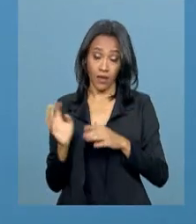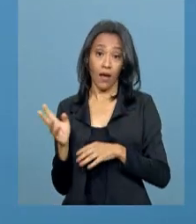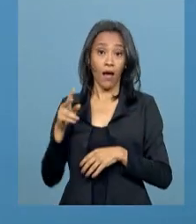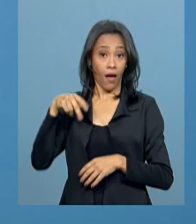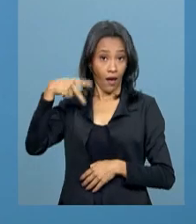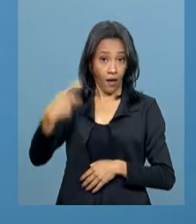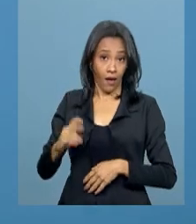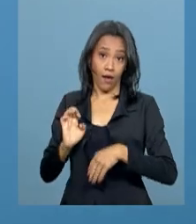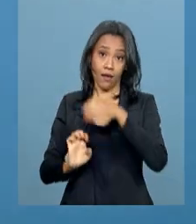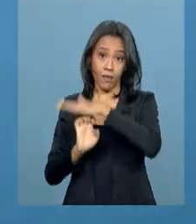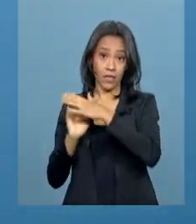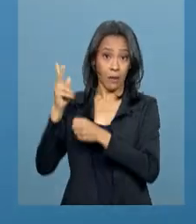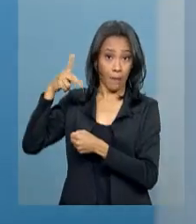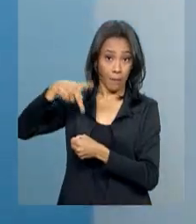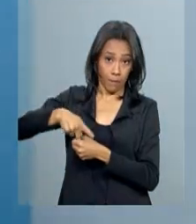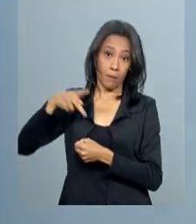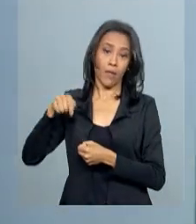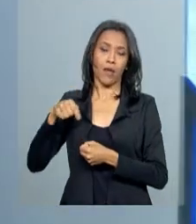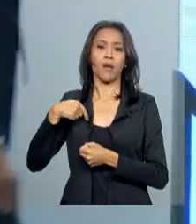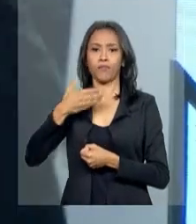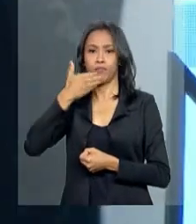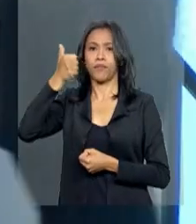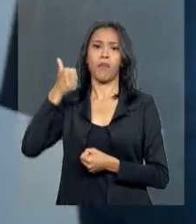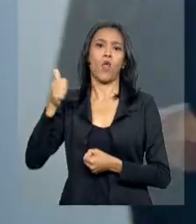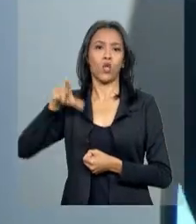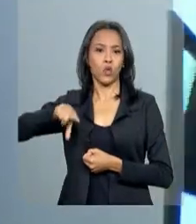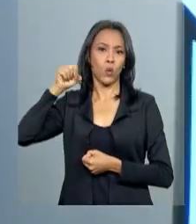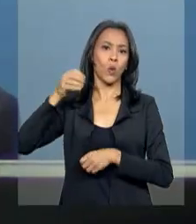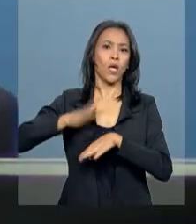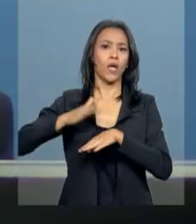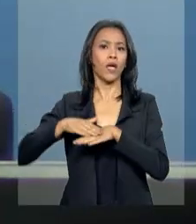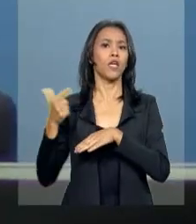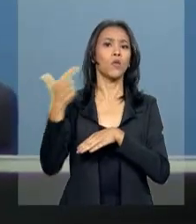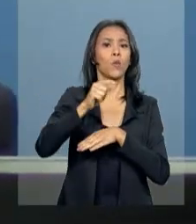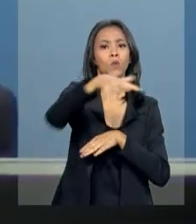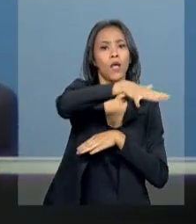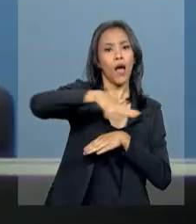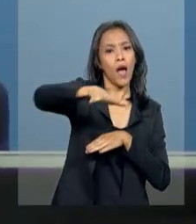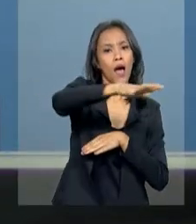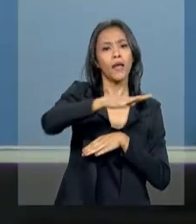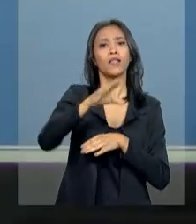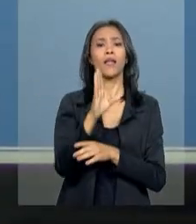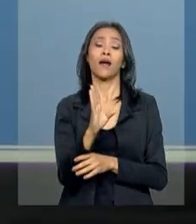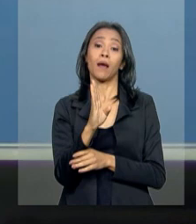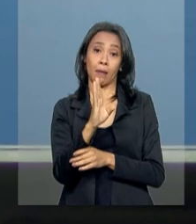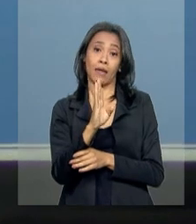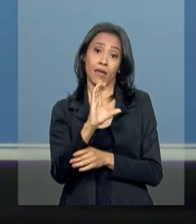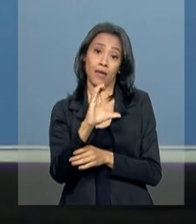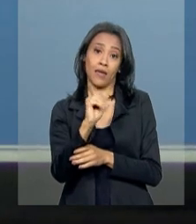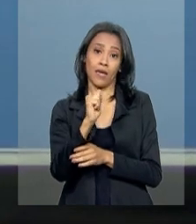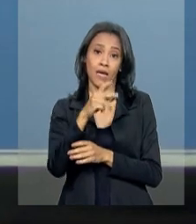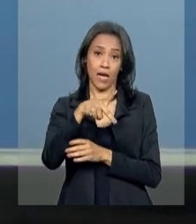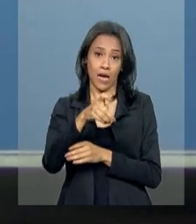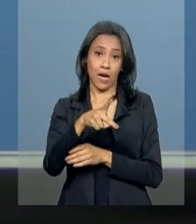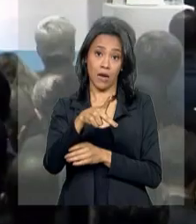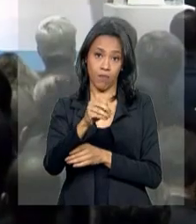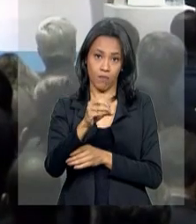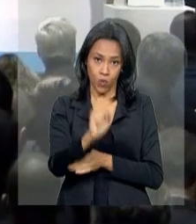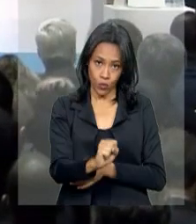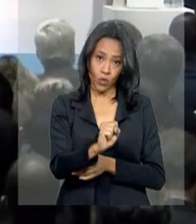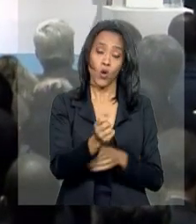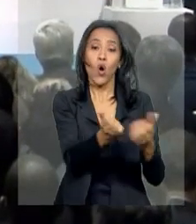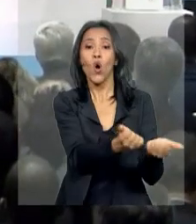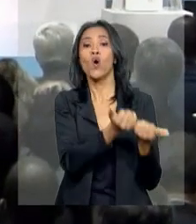exerceu o direito de preferência pelo bloco de sudoeste de Tartaruga Verde, na bacia de Campos. A estatal ofereceu à União